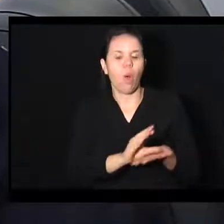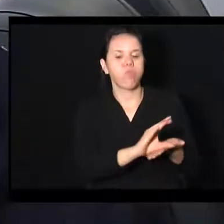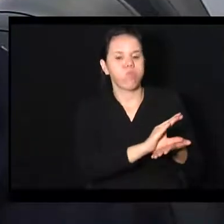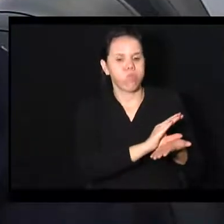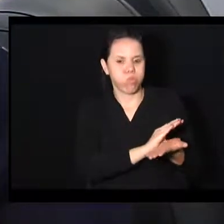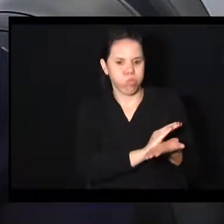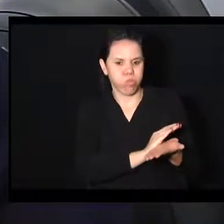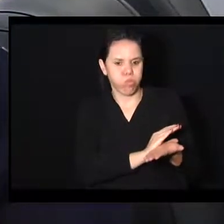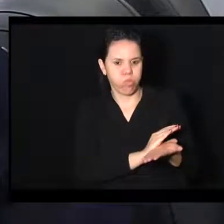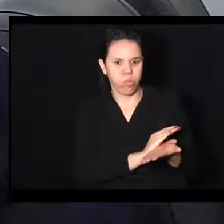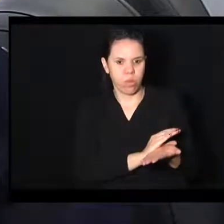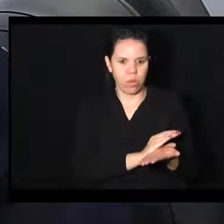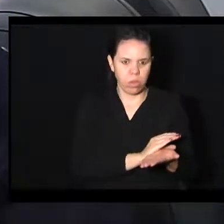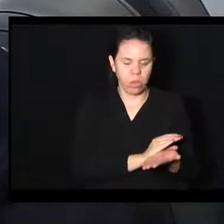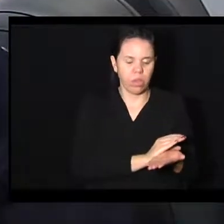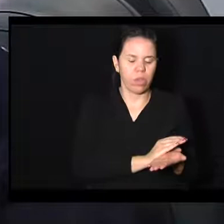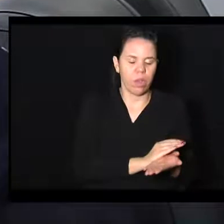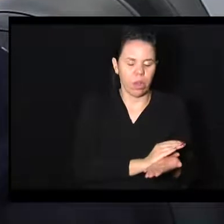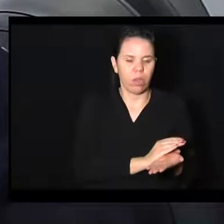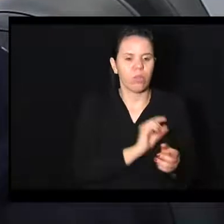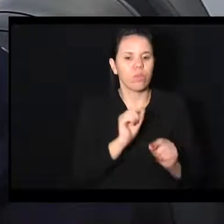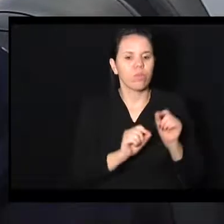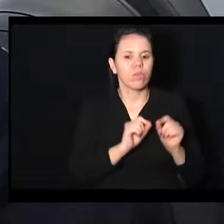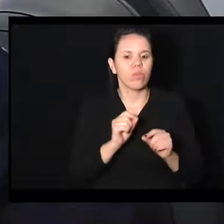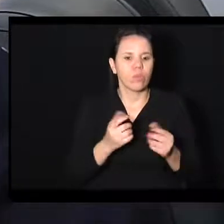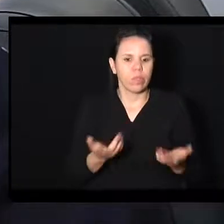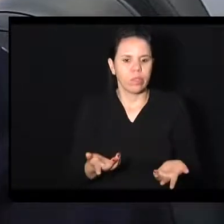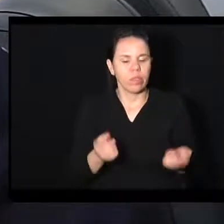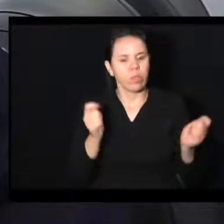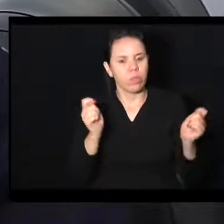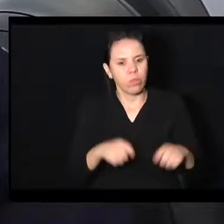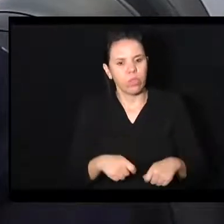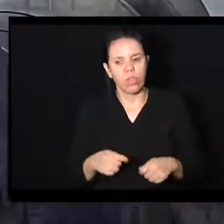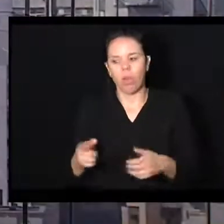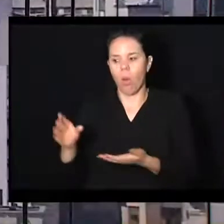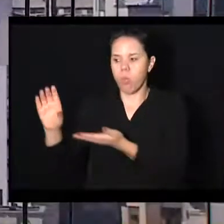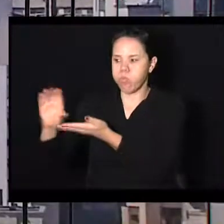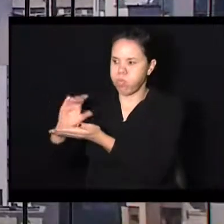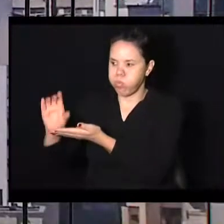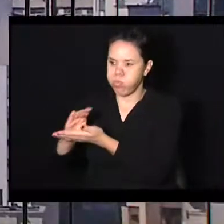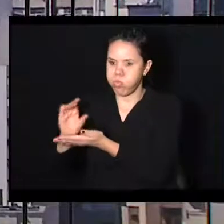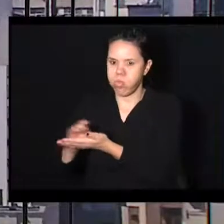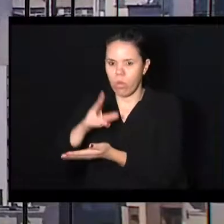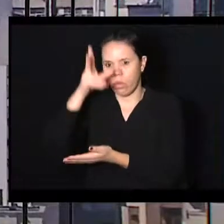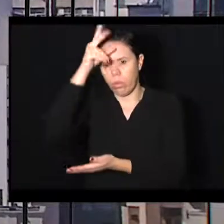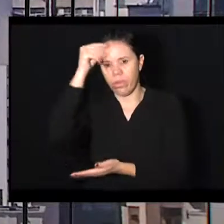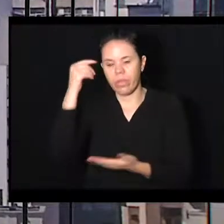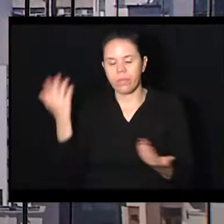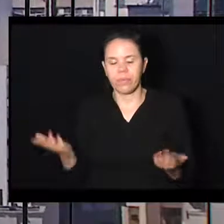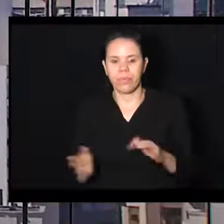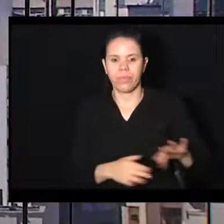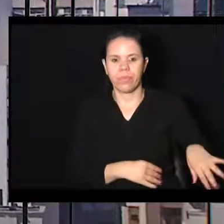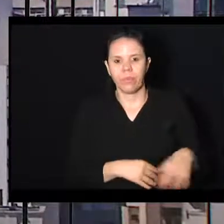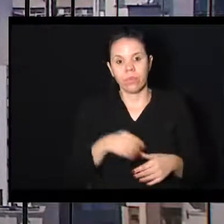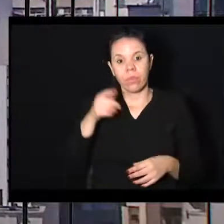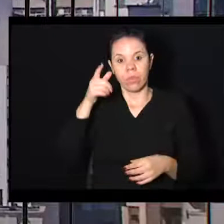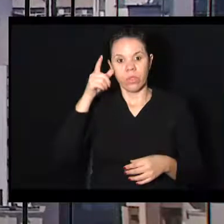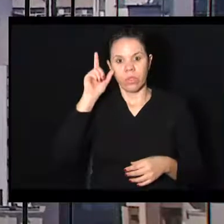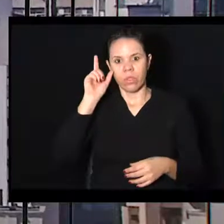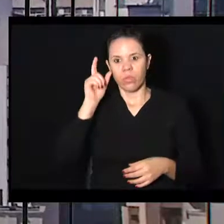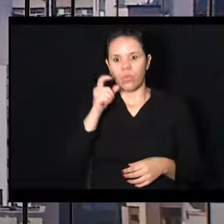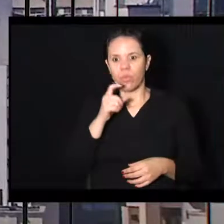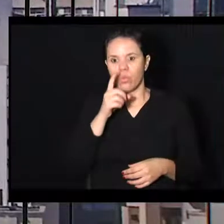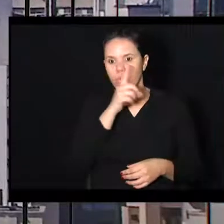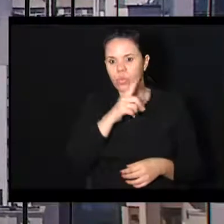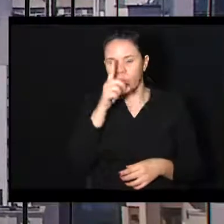recurso proveniente do potencial construtivo. Ontem foi um domingo de muito frio